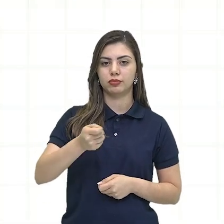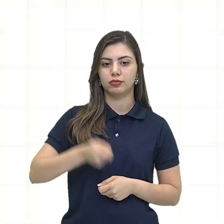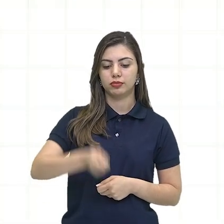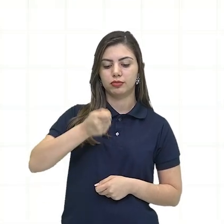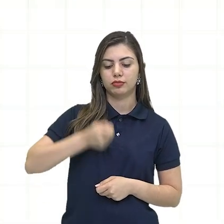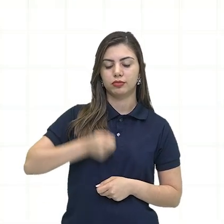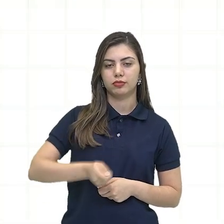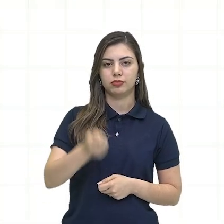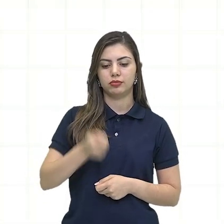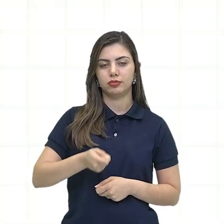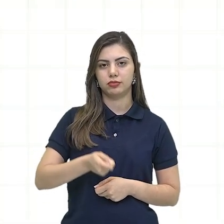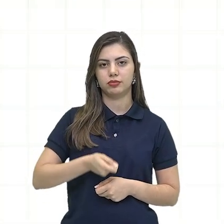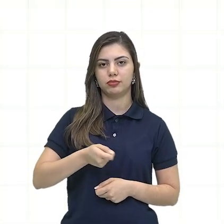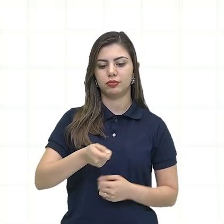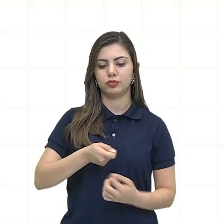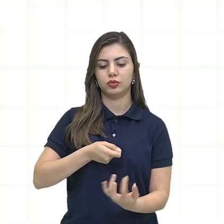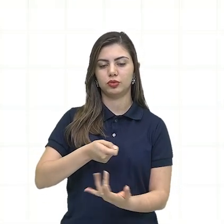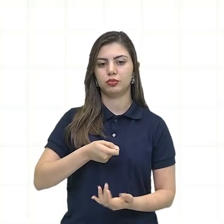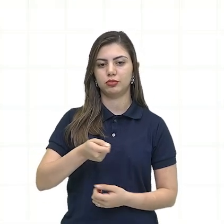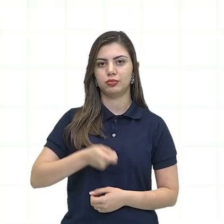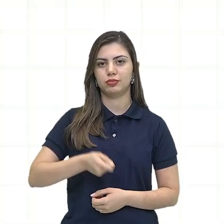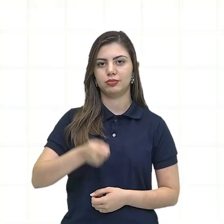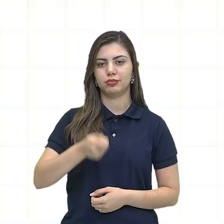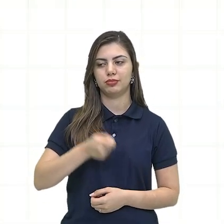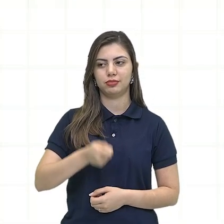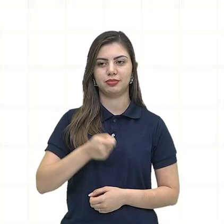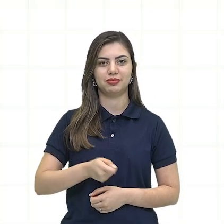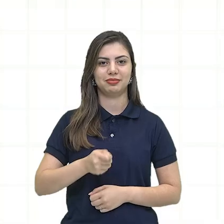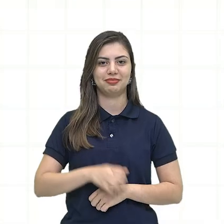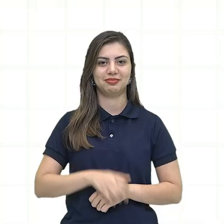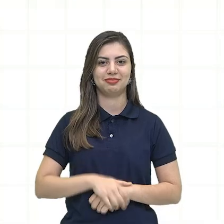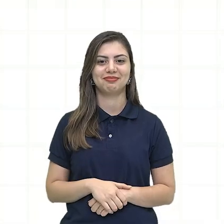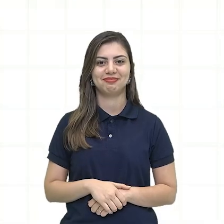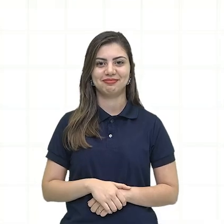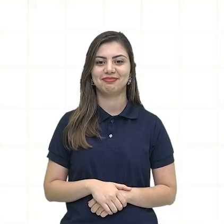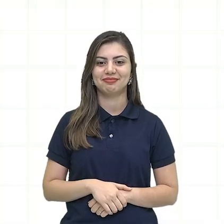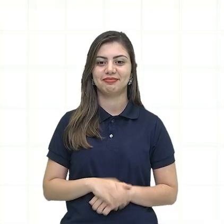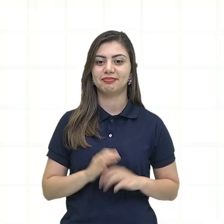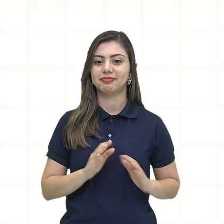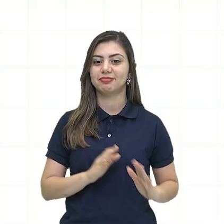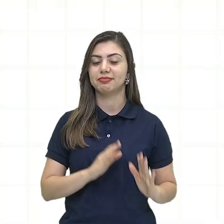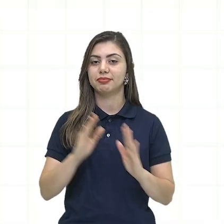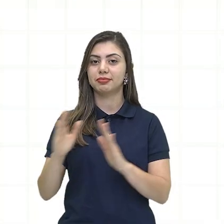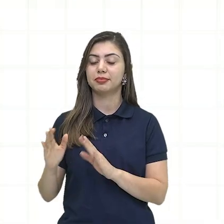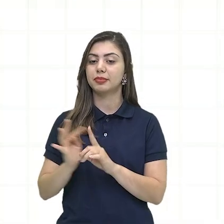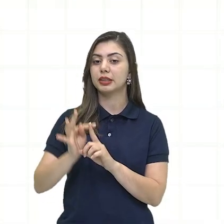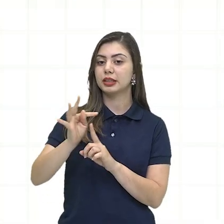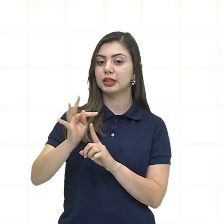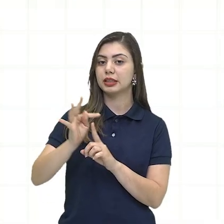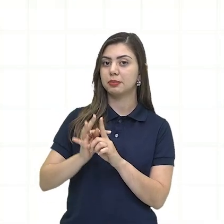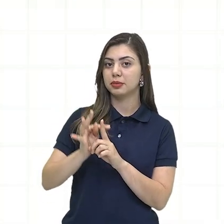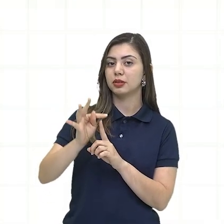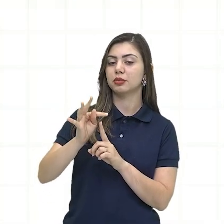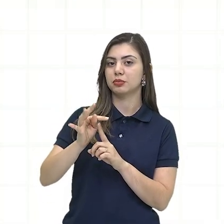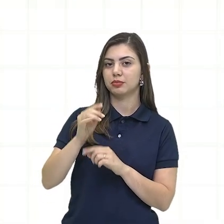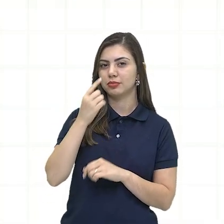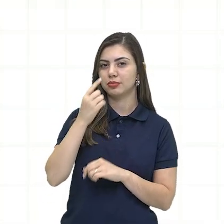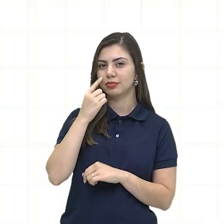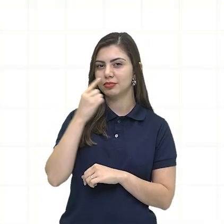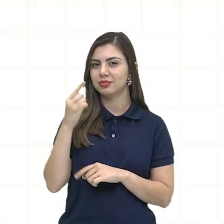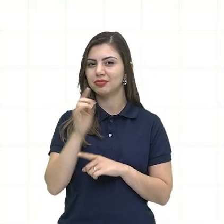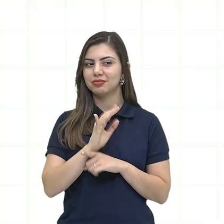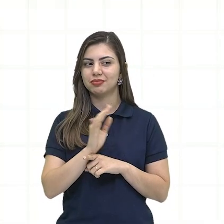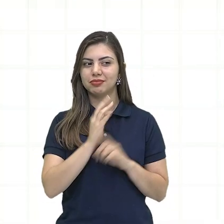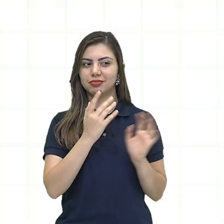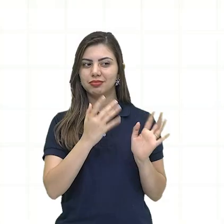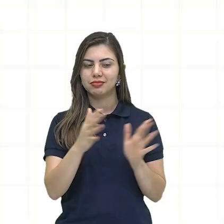cozinhando, então tem aqui a formação de chamas. Variação de temperatura, no vídeo o professor